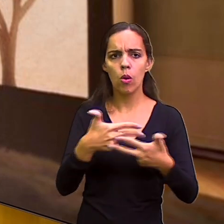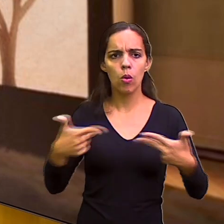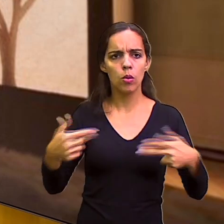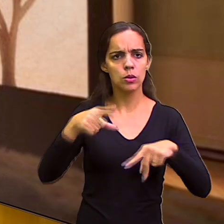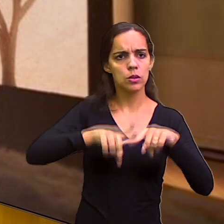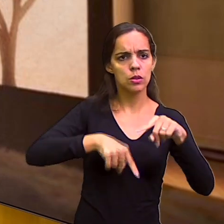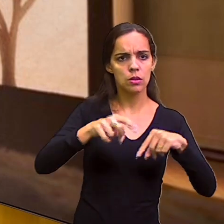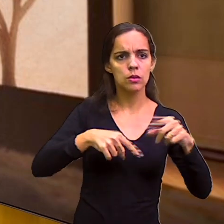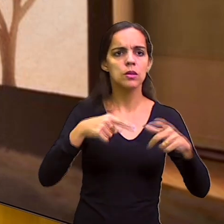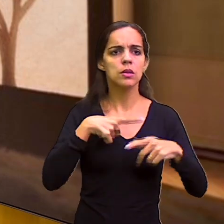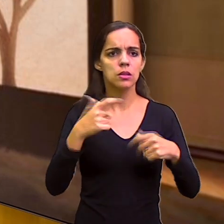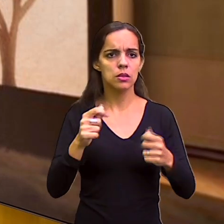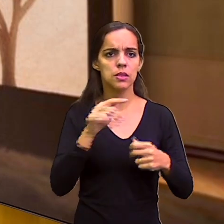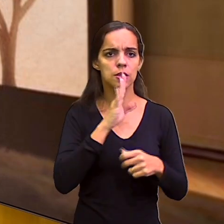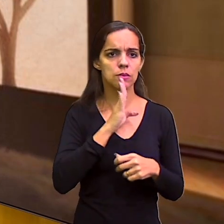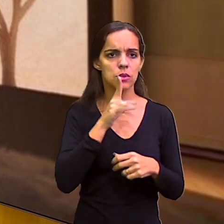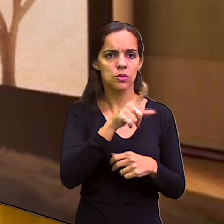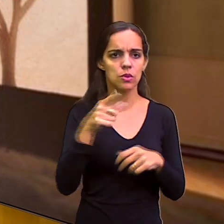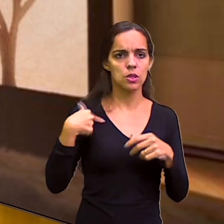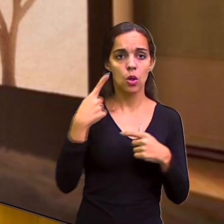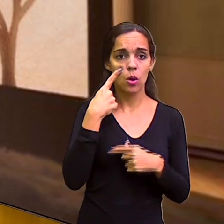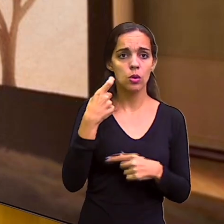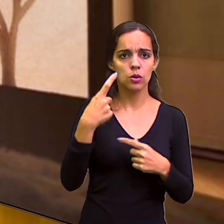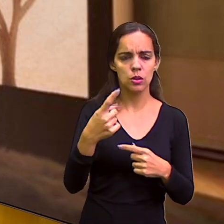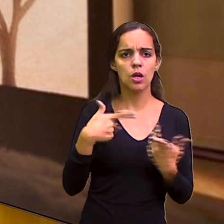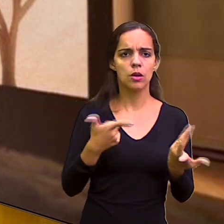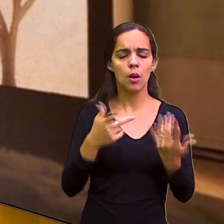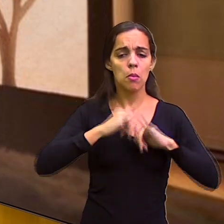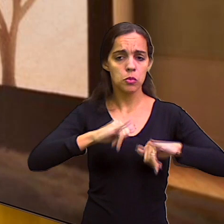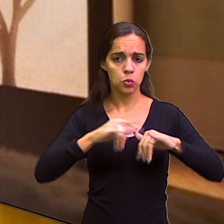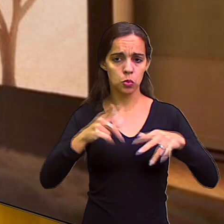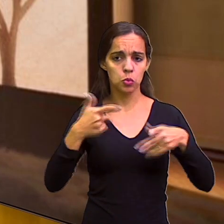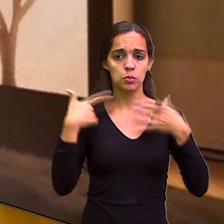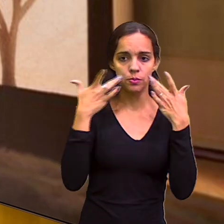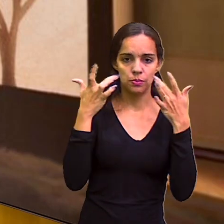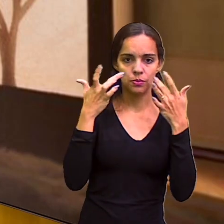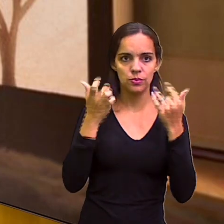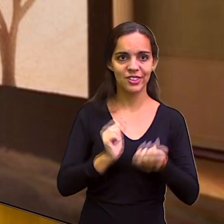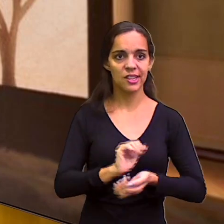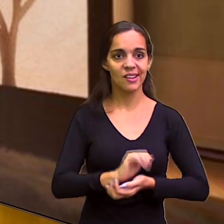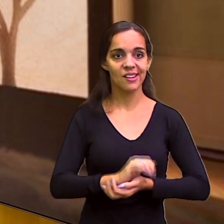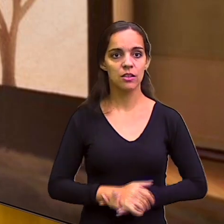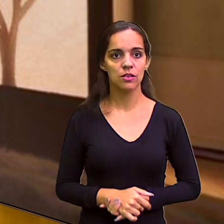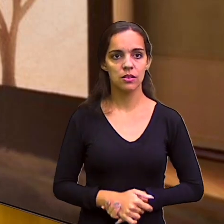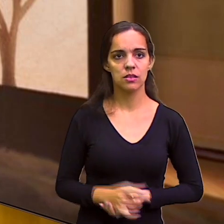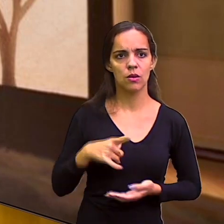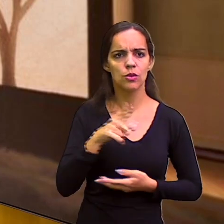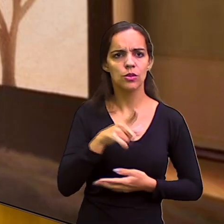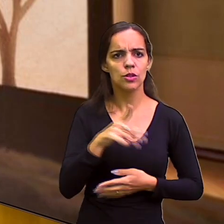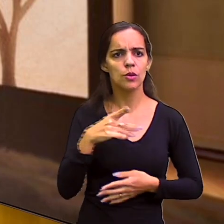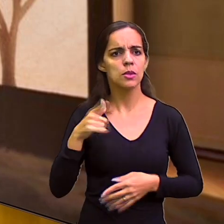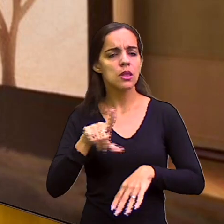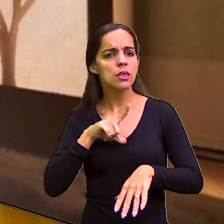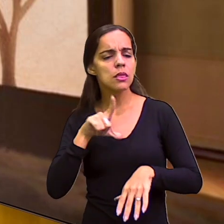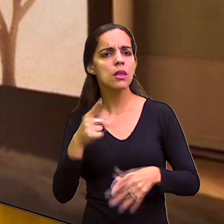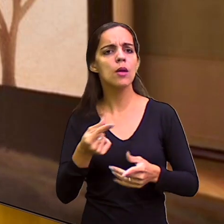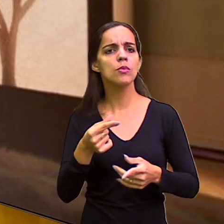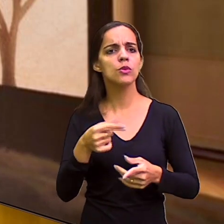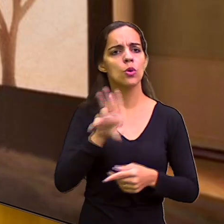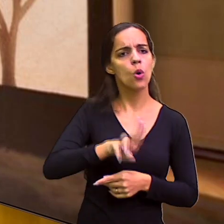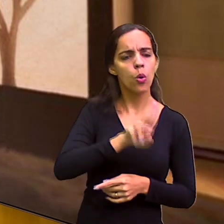pode ser considerado interessante para formar sombras no teatro de sombras. É comum a utilização de